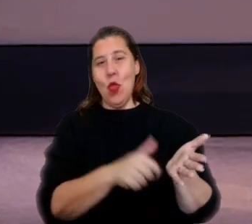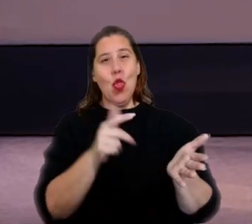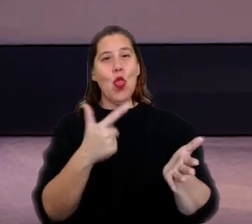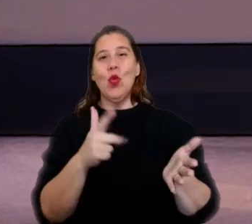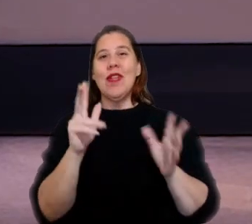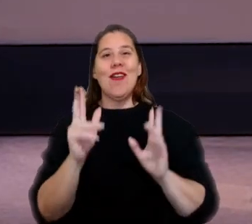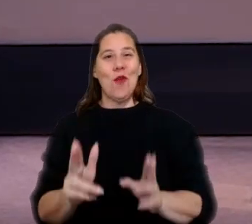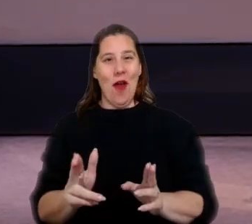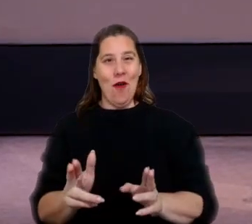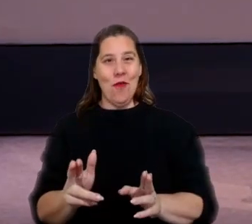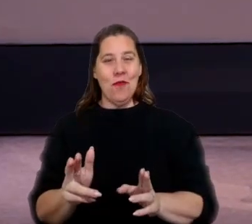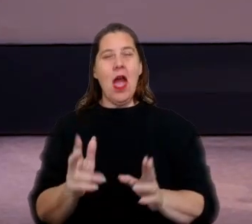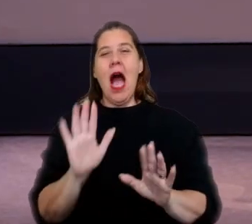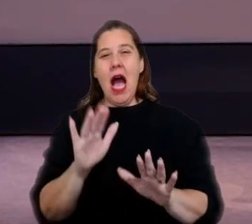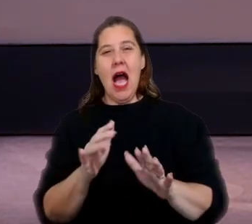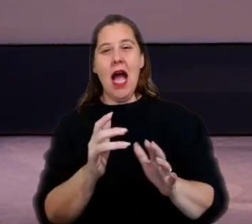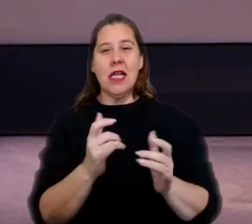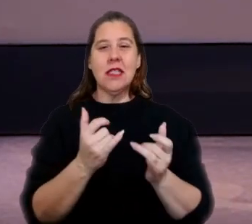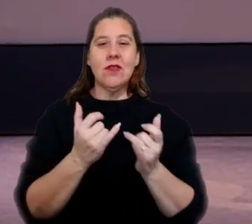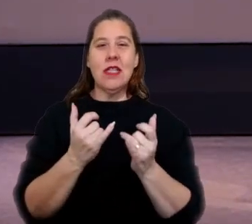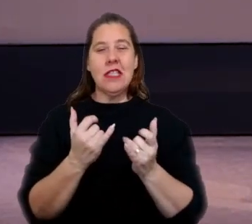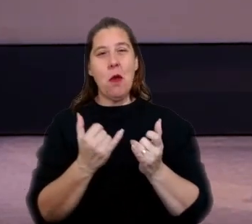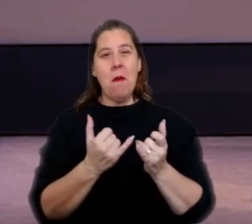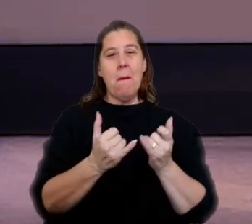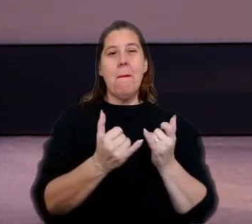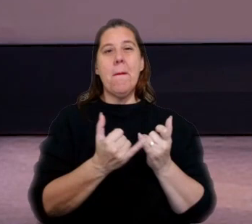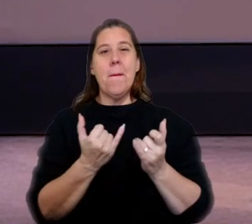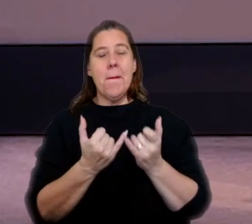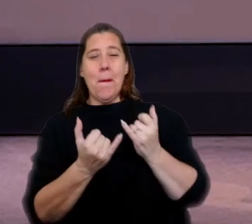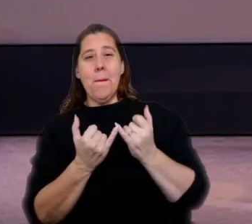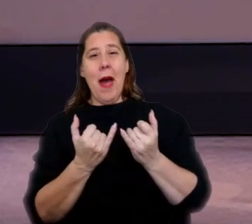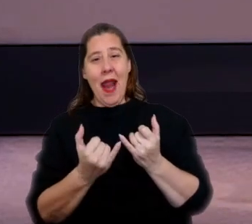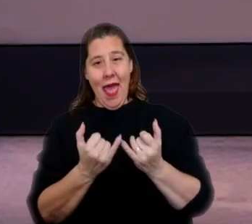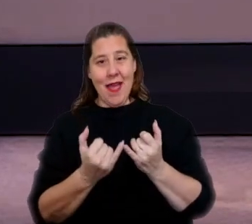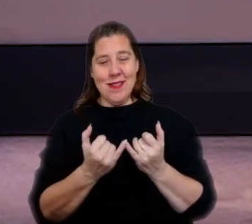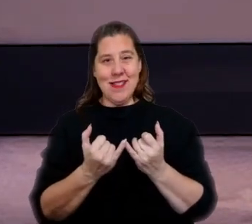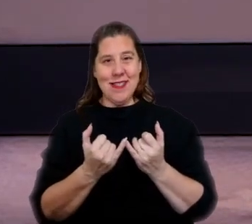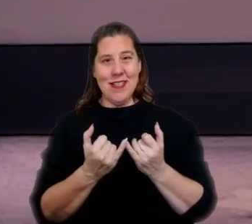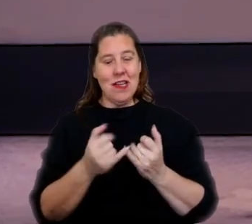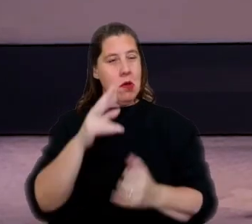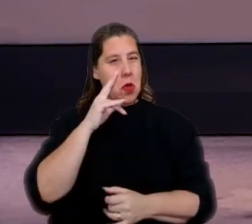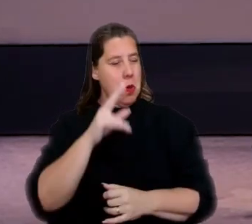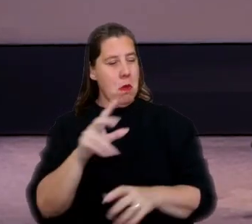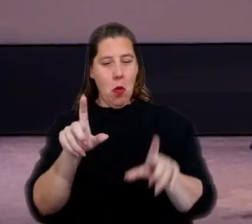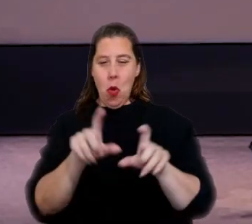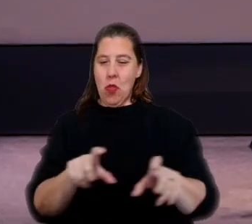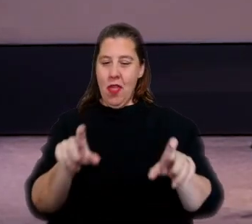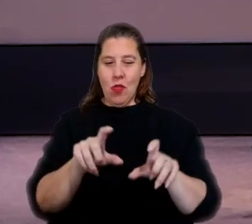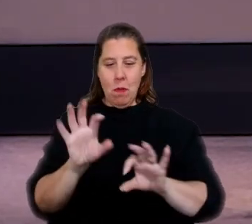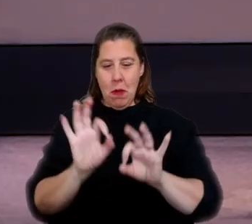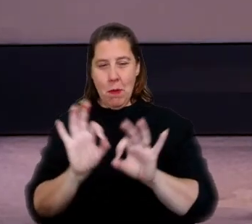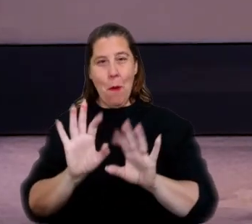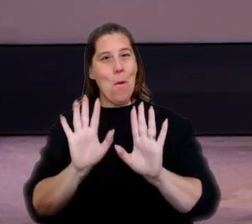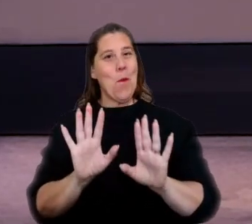Não existe uma igual a outra, mesmo que parecidas. Mesmo que você coloque num computador assim para ver todas